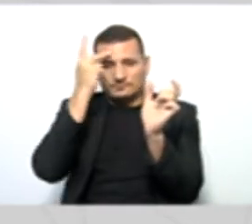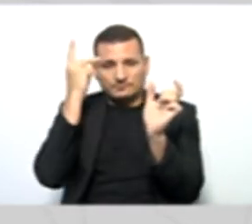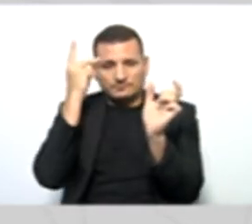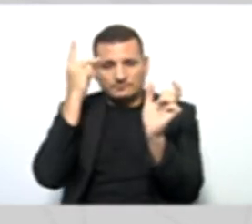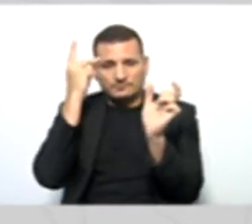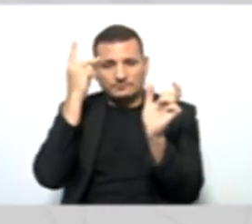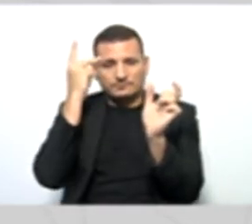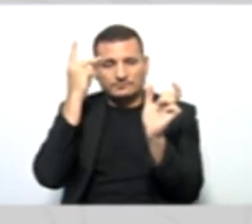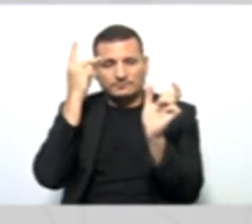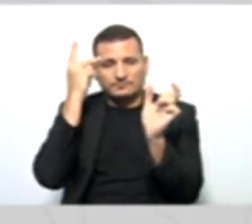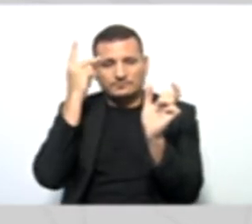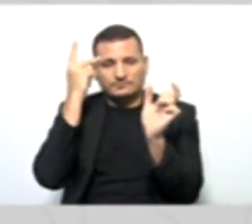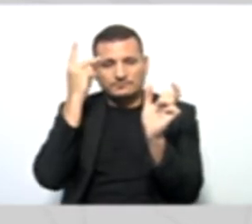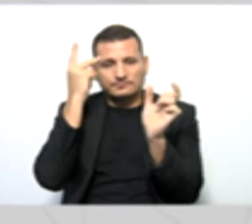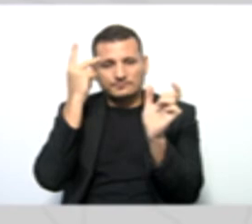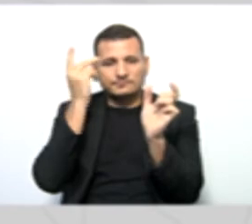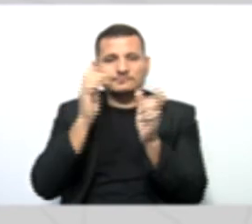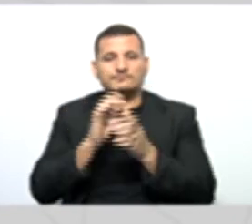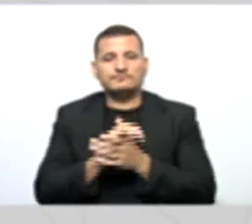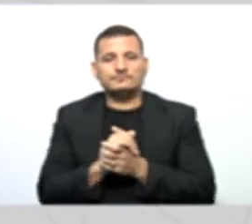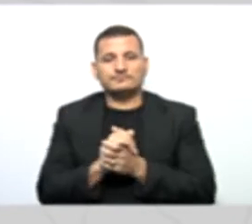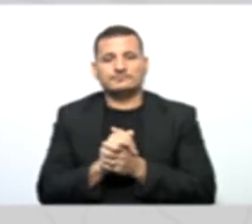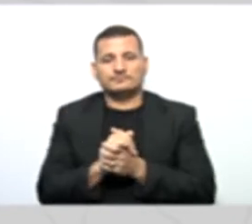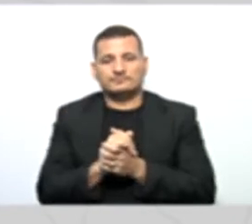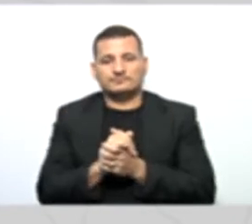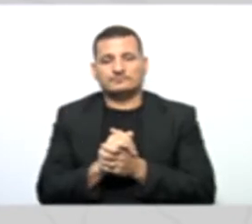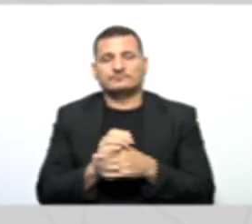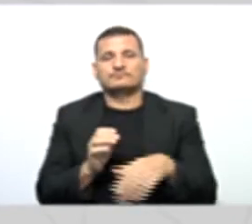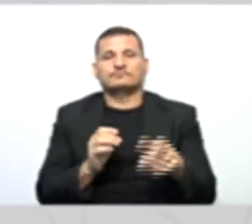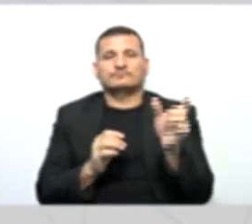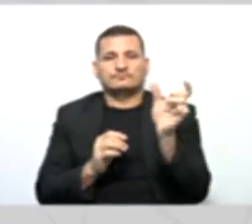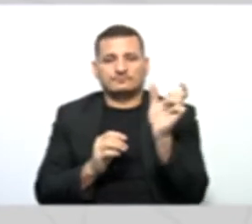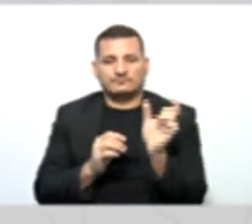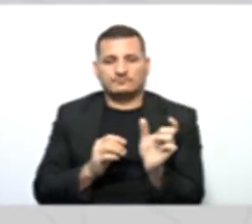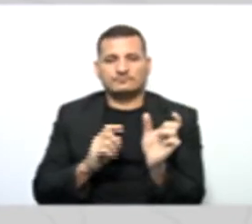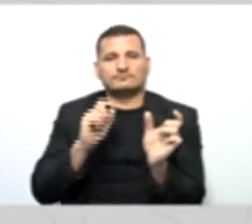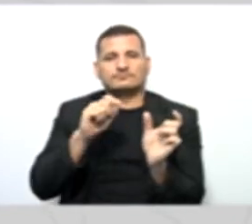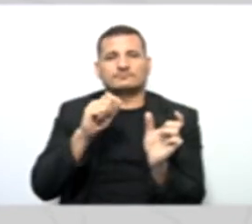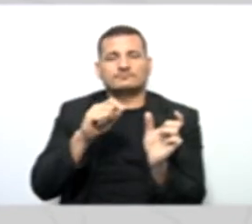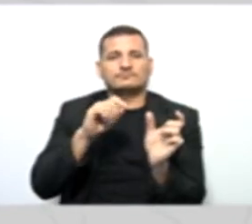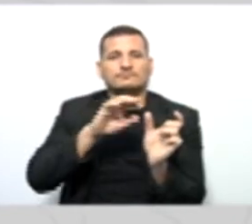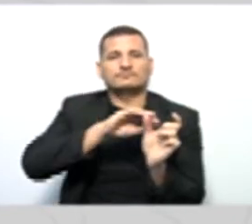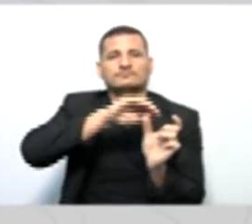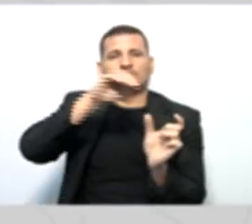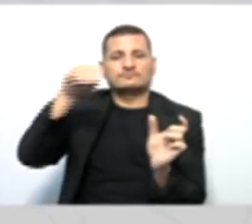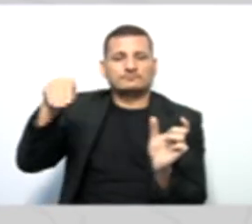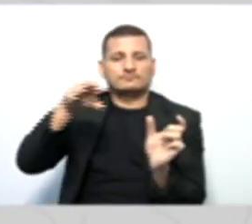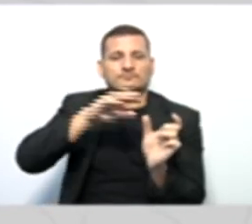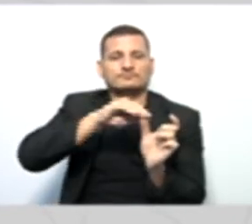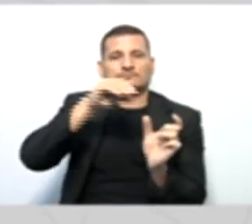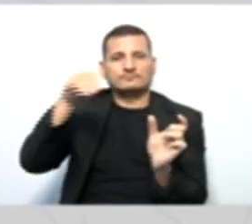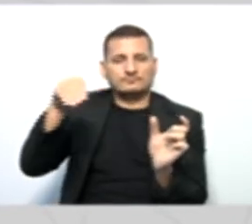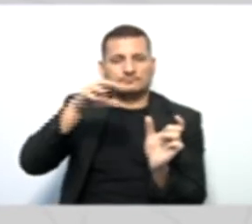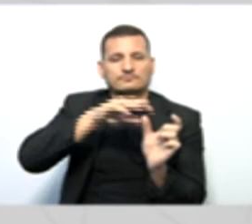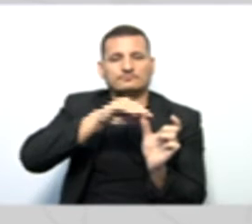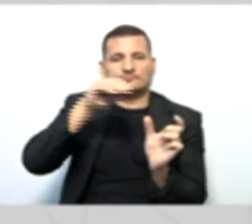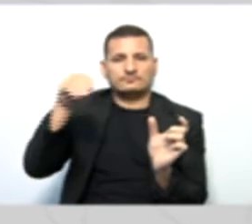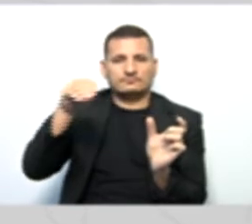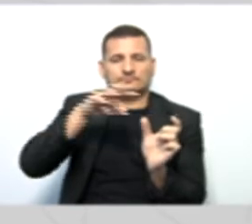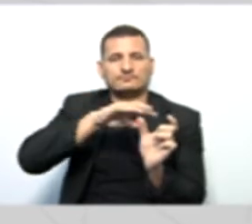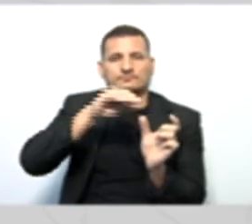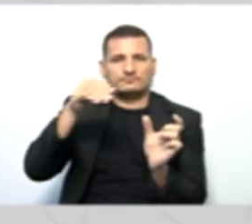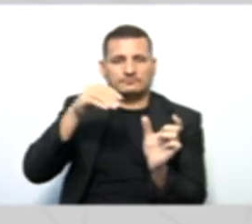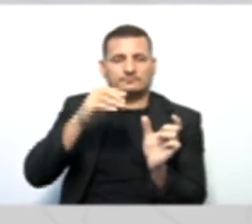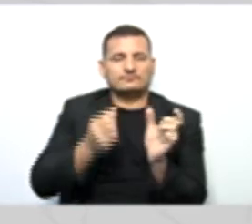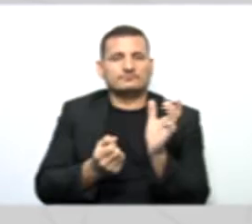que finaliza aqui no print. E aqui você tem o procedimento de instanciar um objeto pessoa. Ou